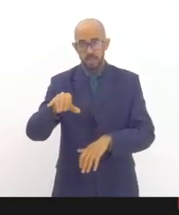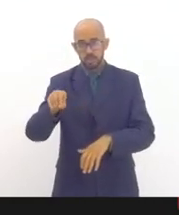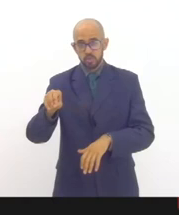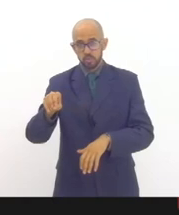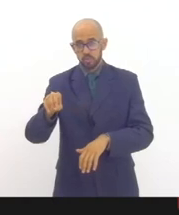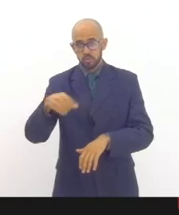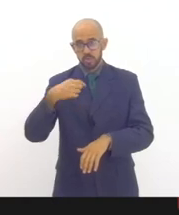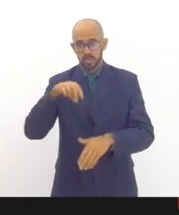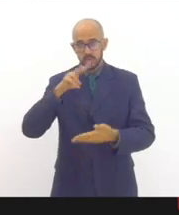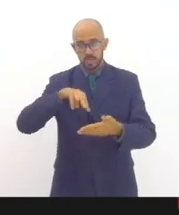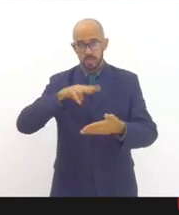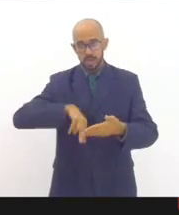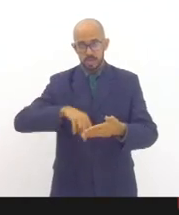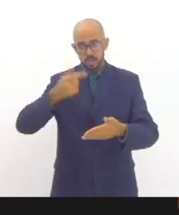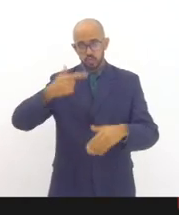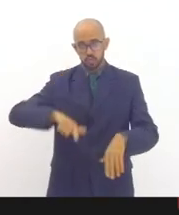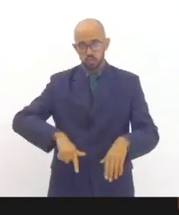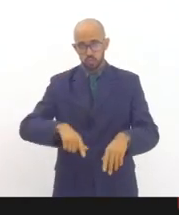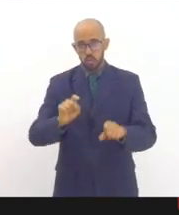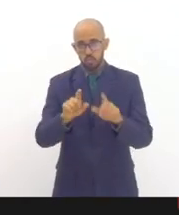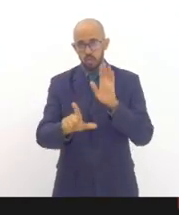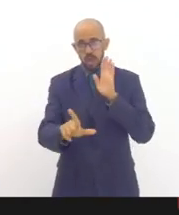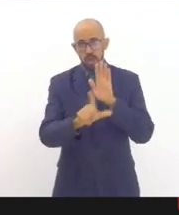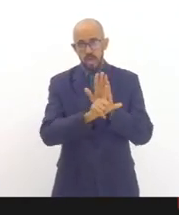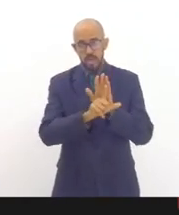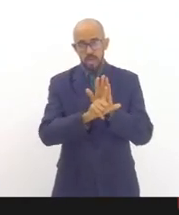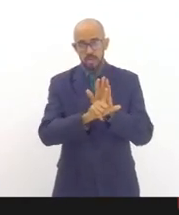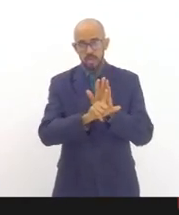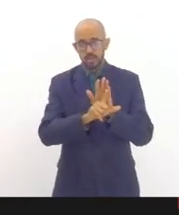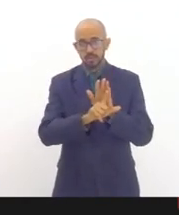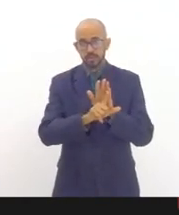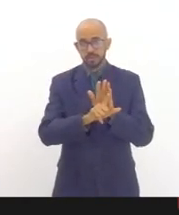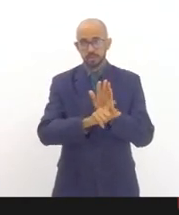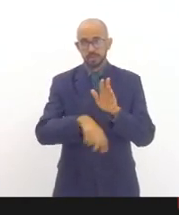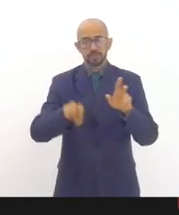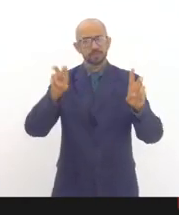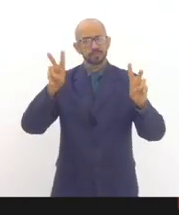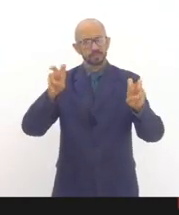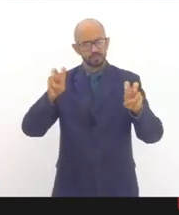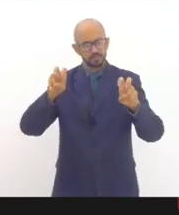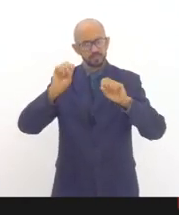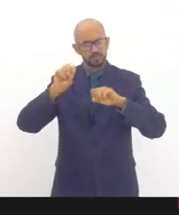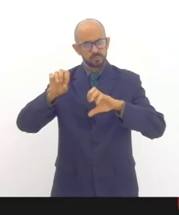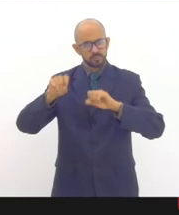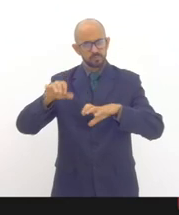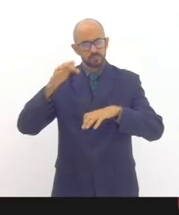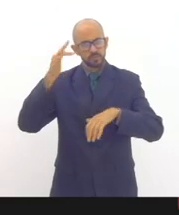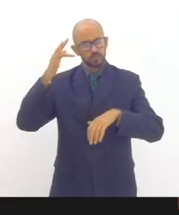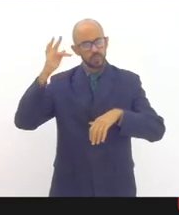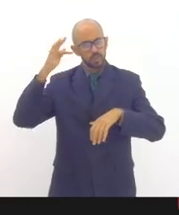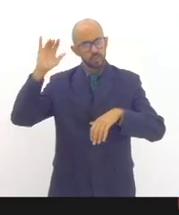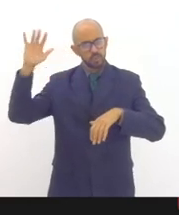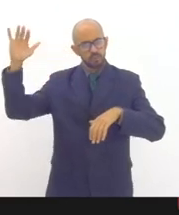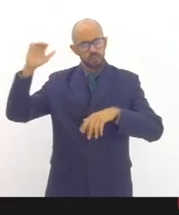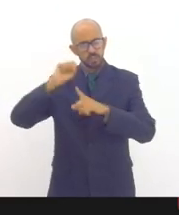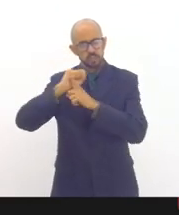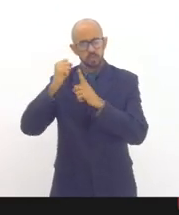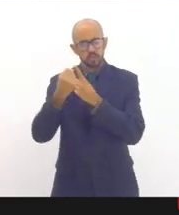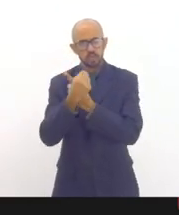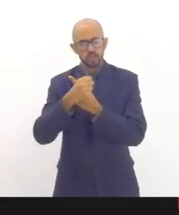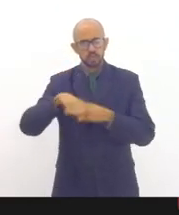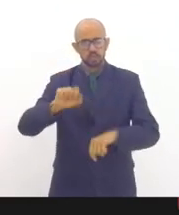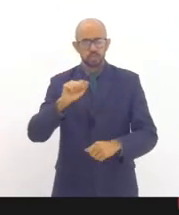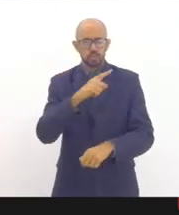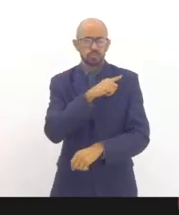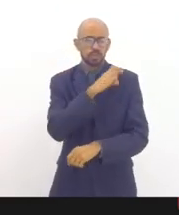acabei de reler a lei sobre o ensino de filosofia e sociologia no ensino médio no estado